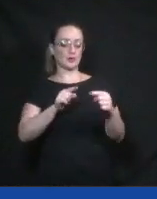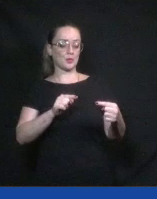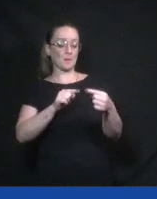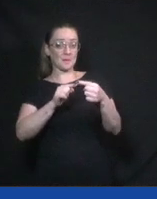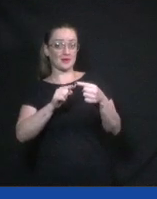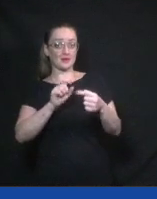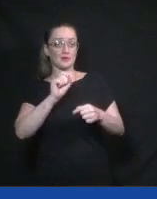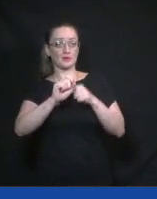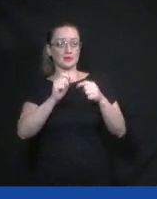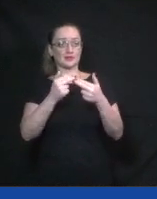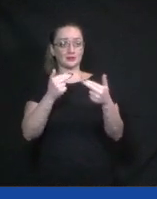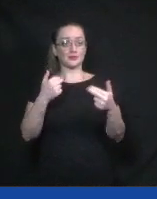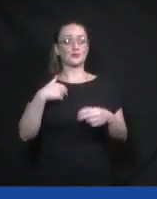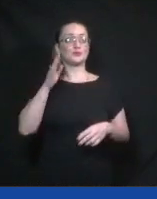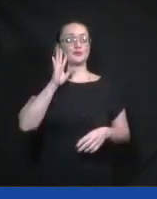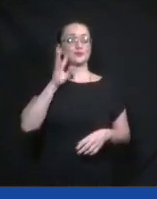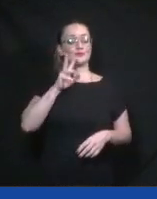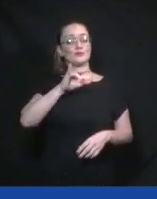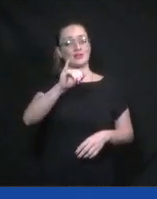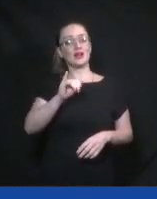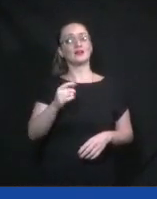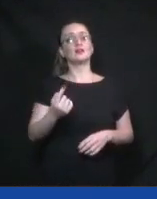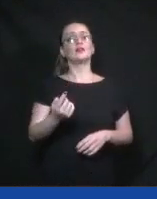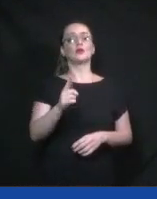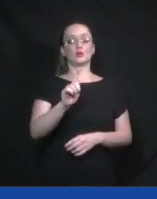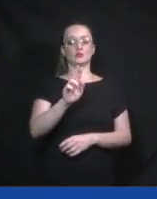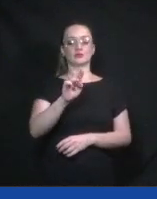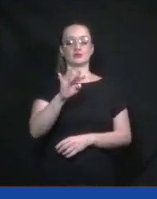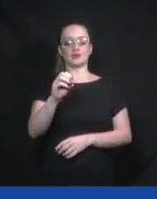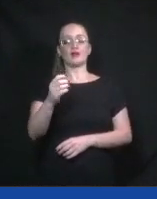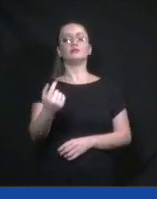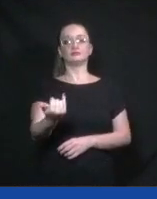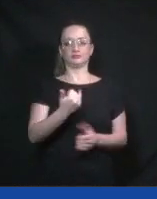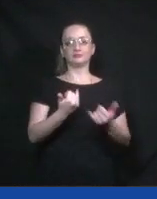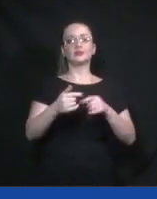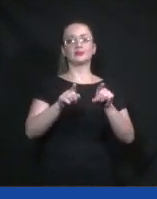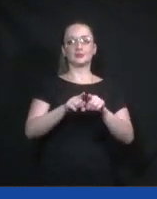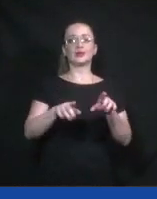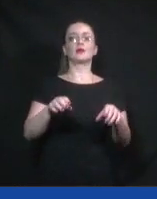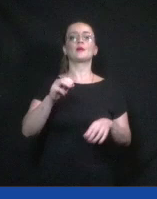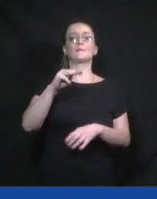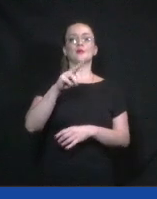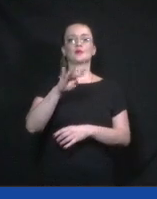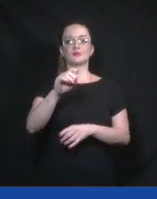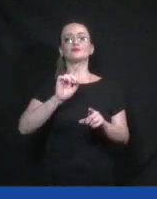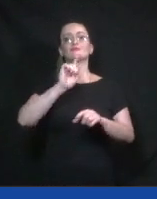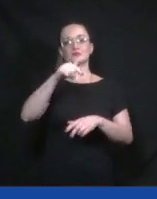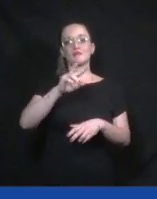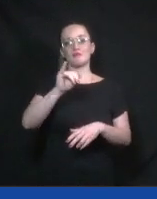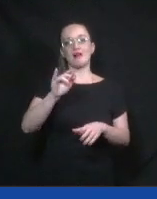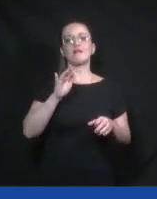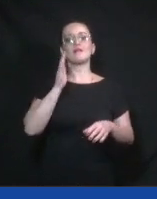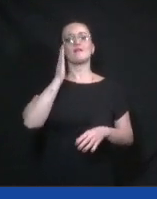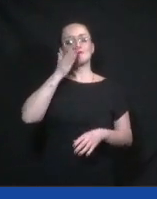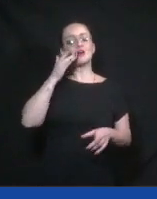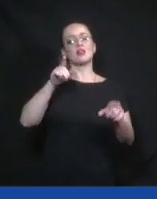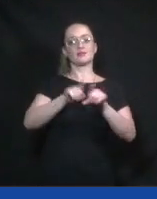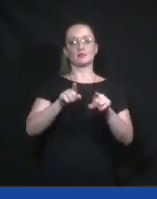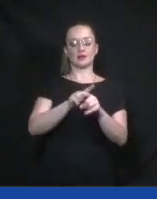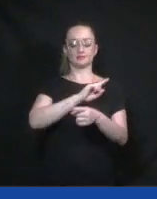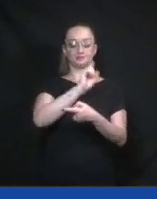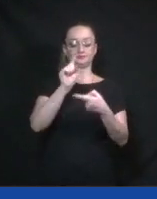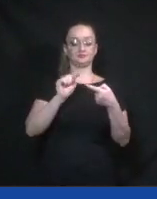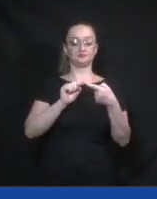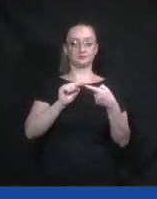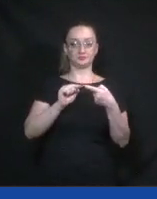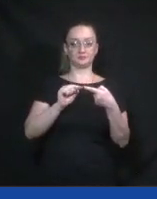também com aquilo que eu imagino que vai ser trazido pelo Gustavo Maia do colab pelo próprio Mauricio depois daqui primeiro ponto